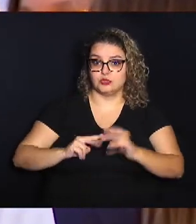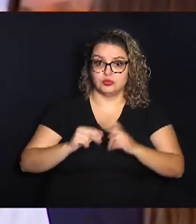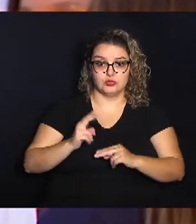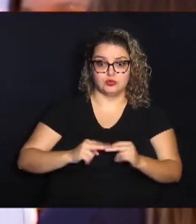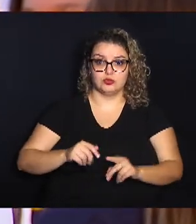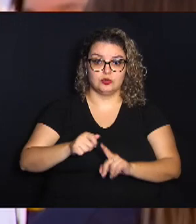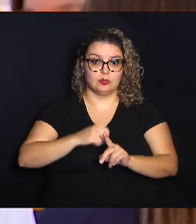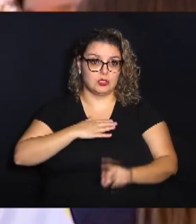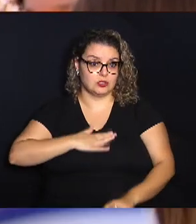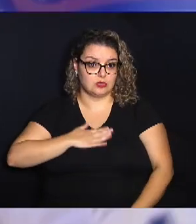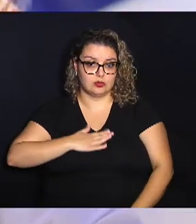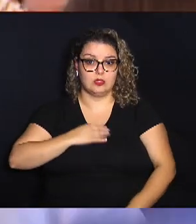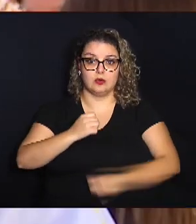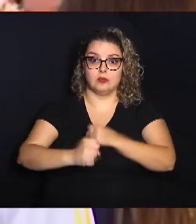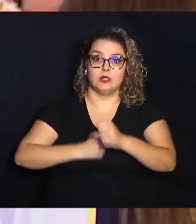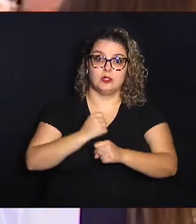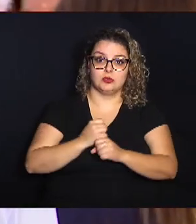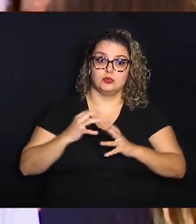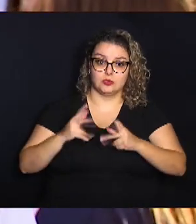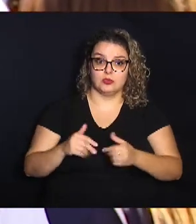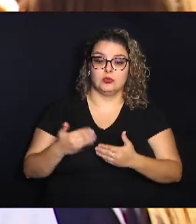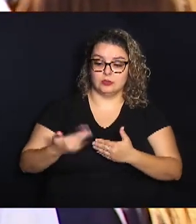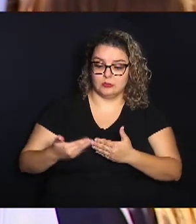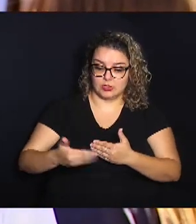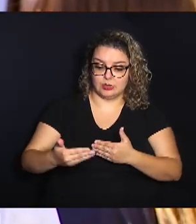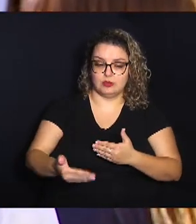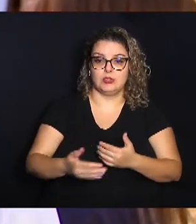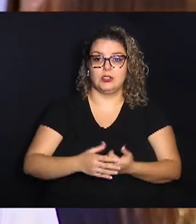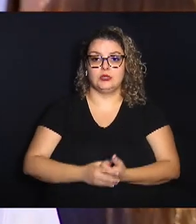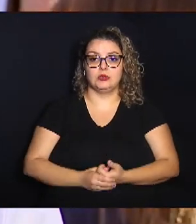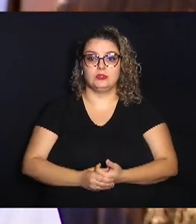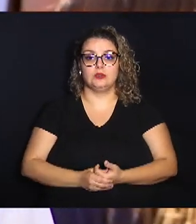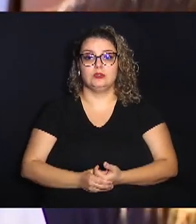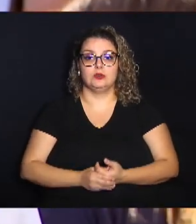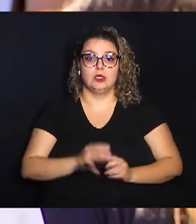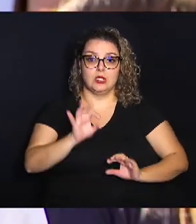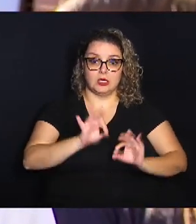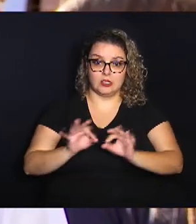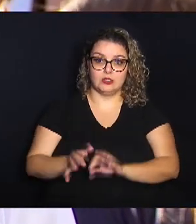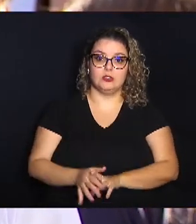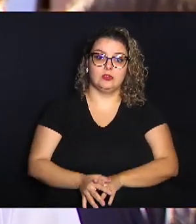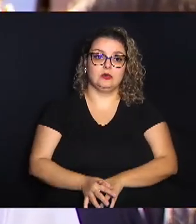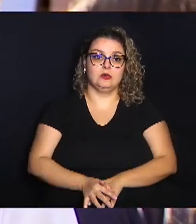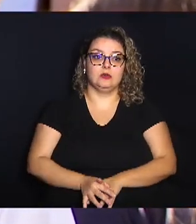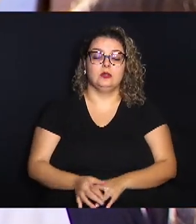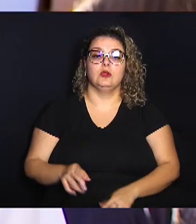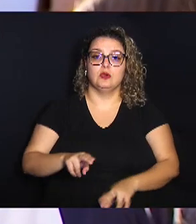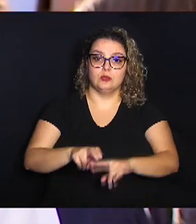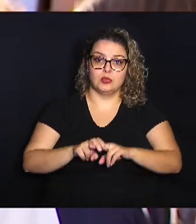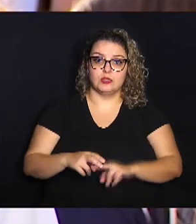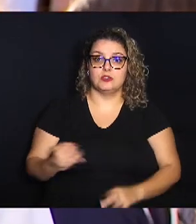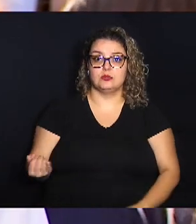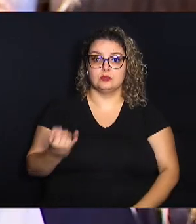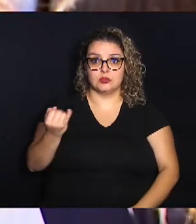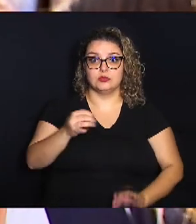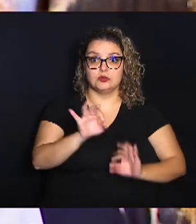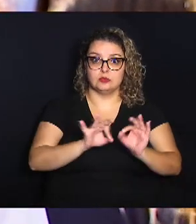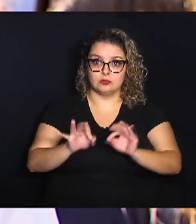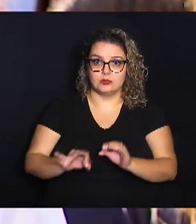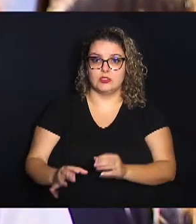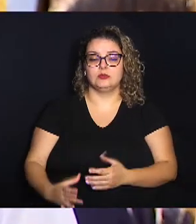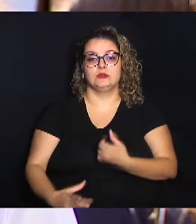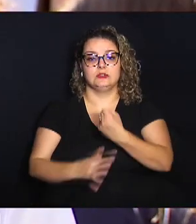ano todo e é dar sequência a esses projetos. Por isso a importância do plano de segurança viária, que